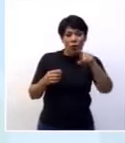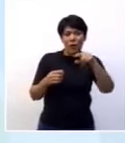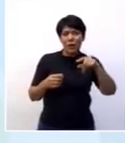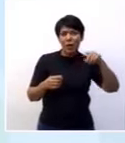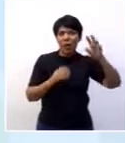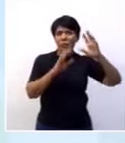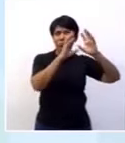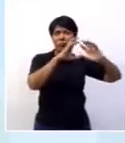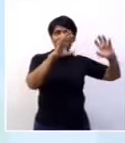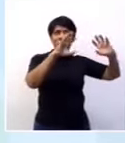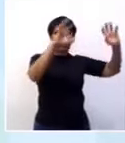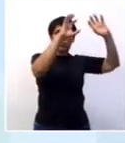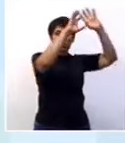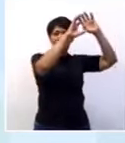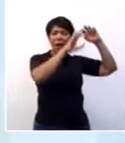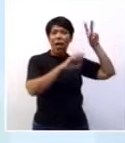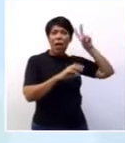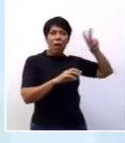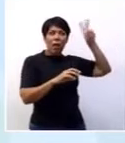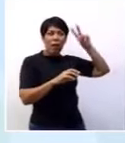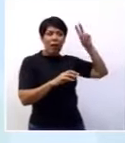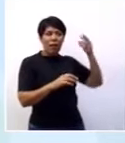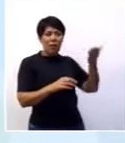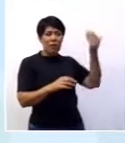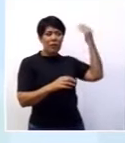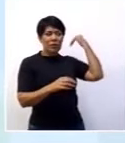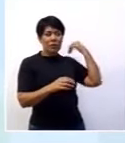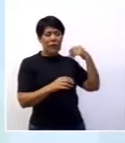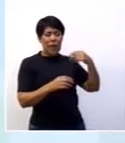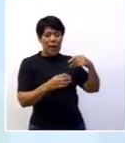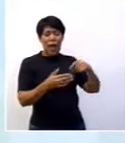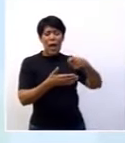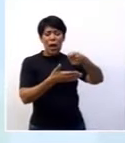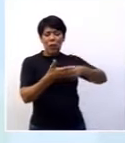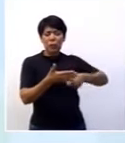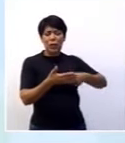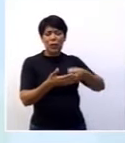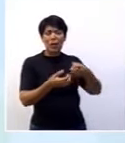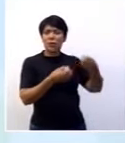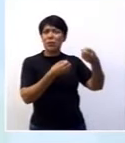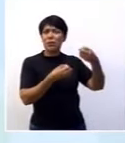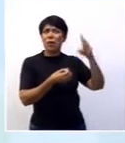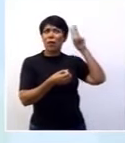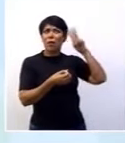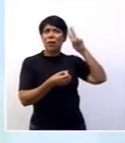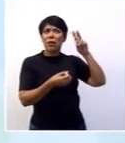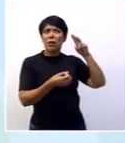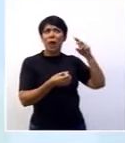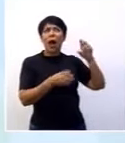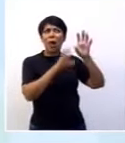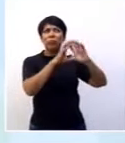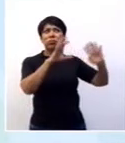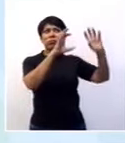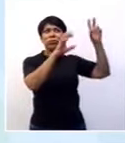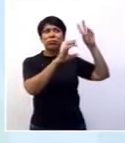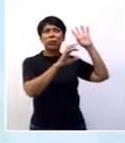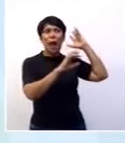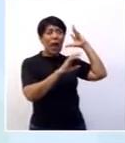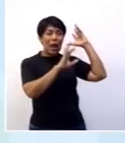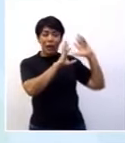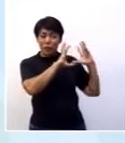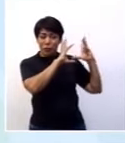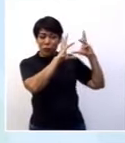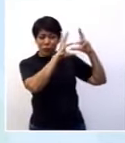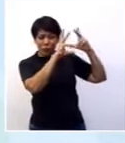remetem a outro ou a alguns desses outros textos, né? O texto que você escolheu traz alguma imagem que